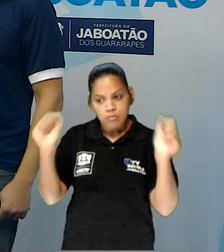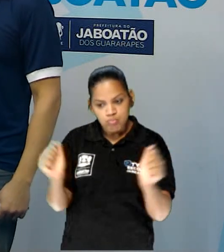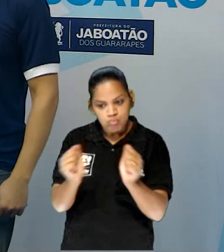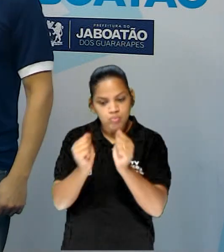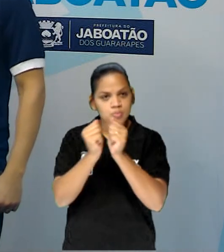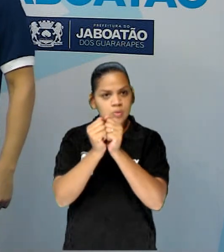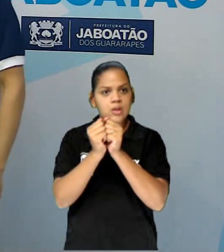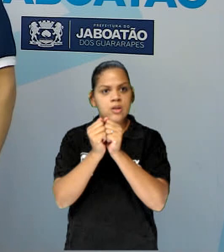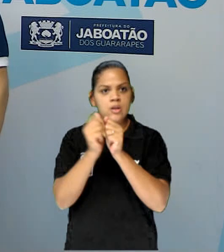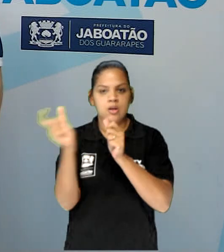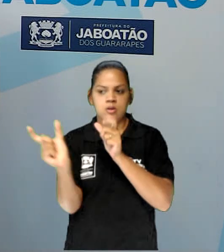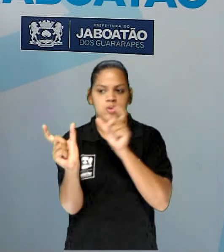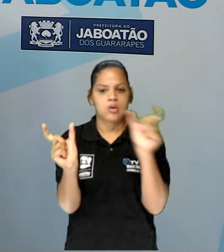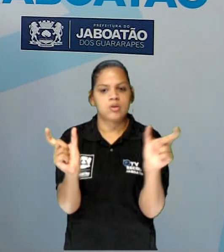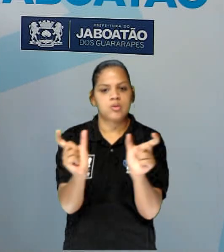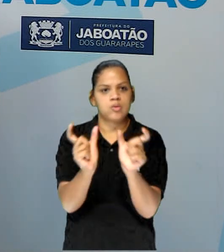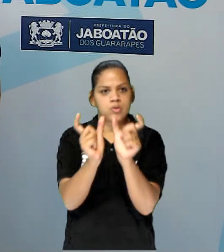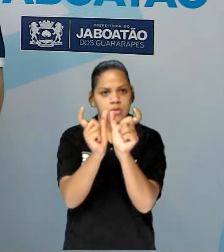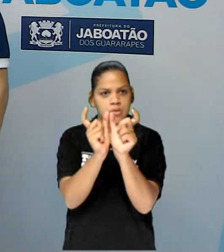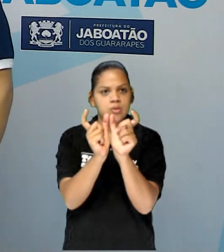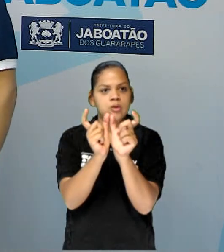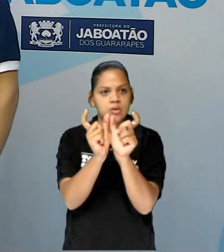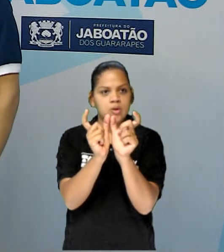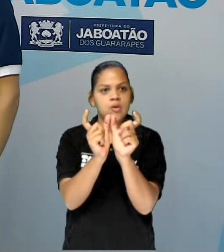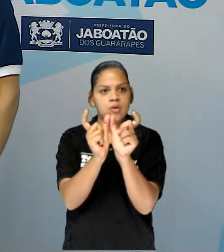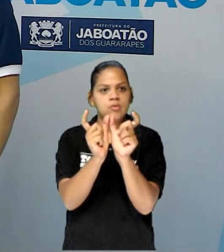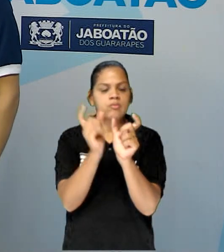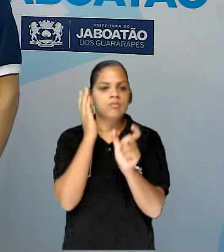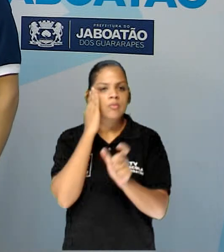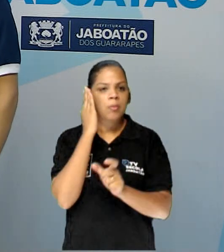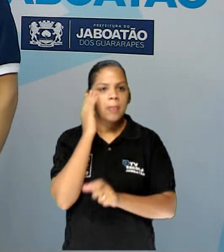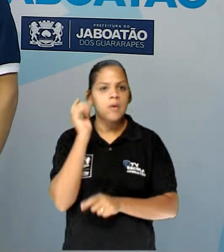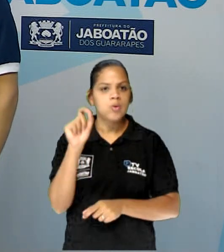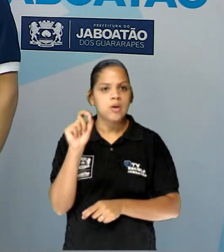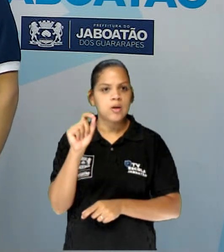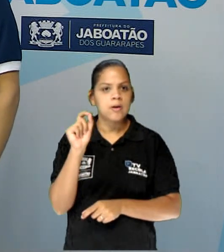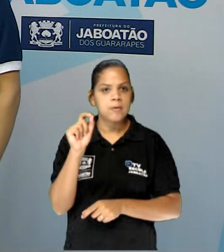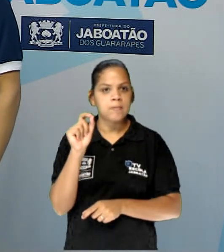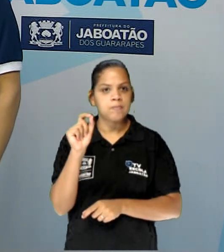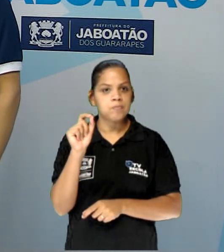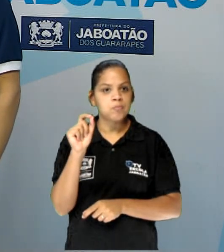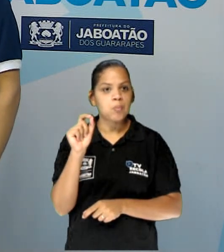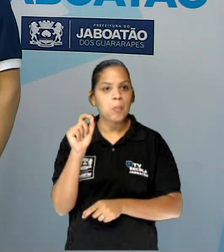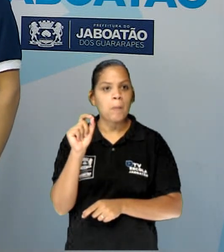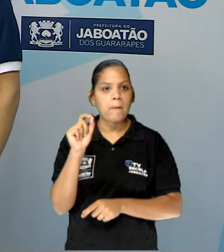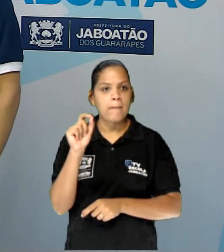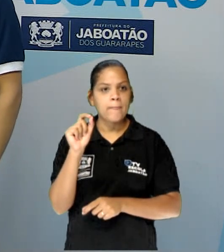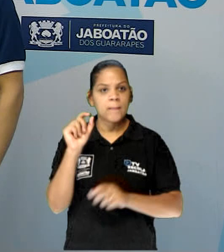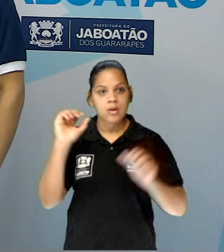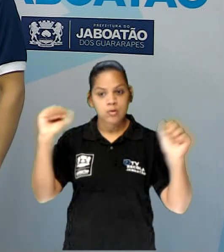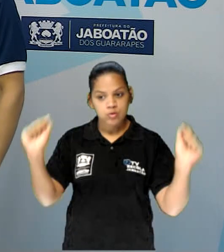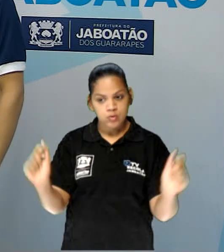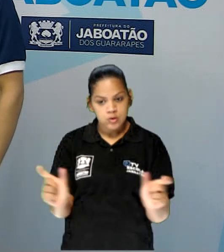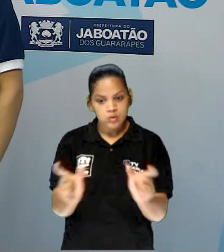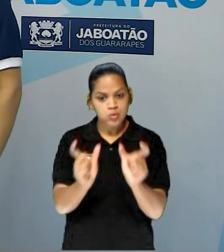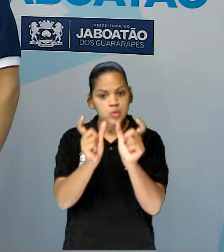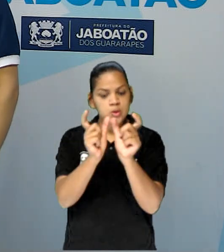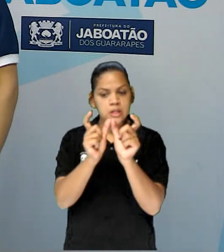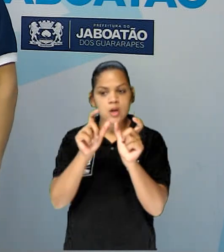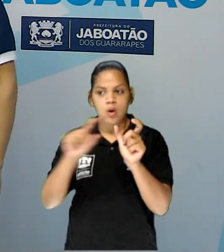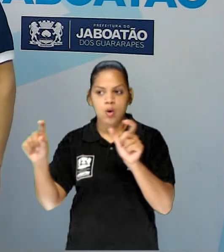orações. Nesta união, nós sabemos que quando o que tem função de conjunção integrante, ele vai unir